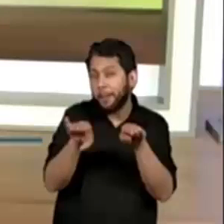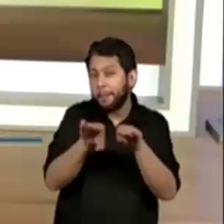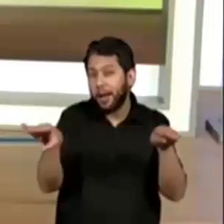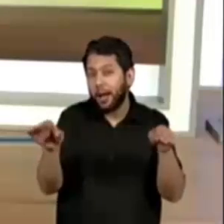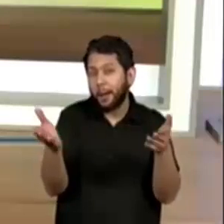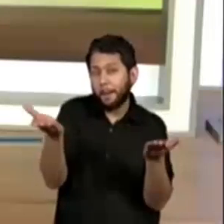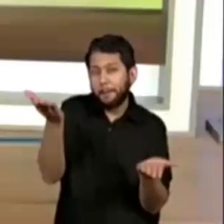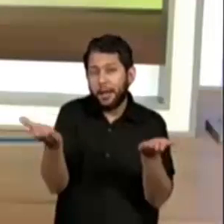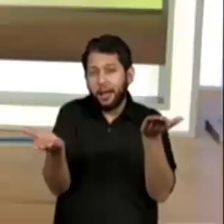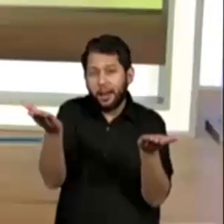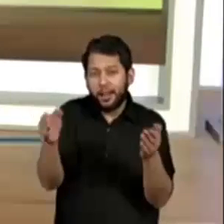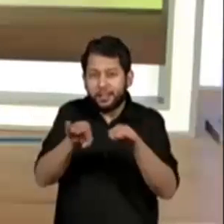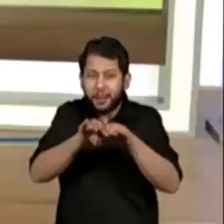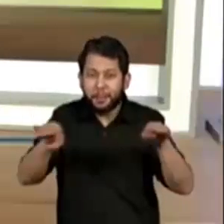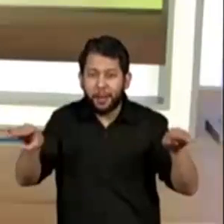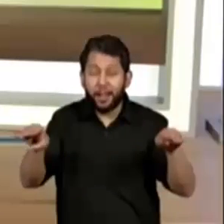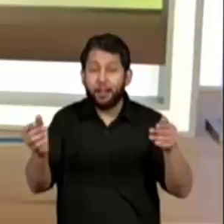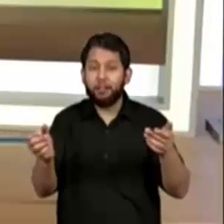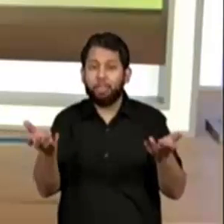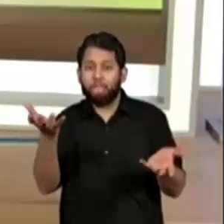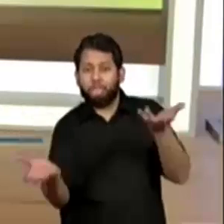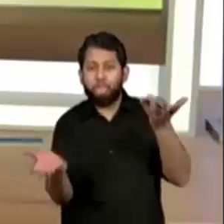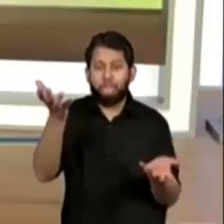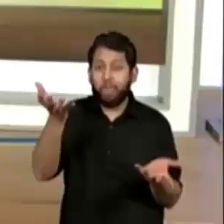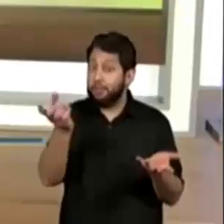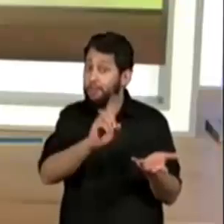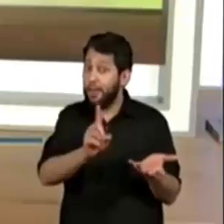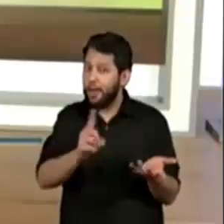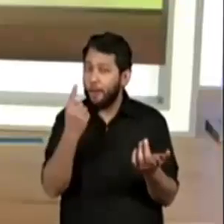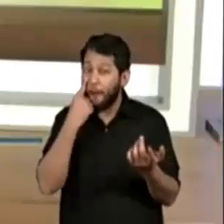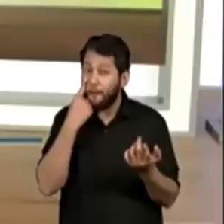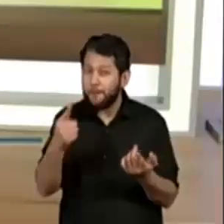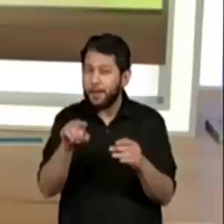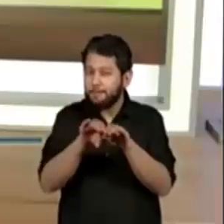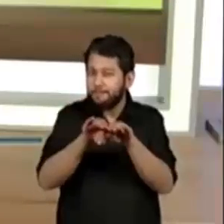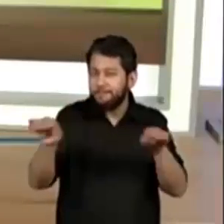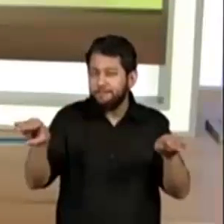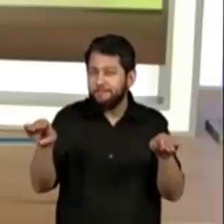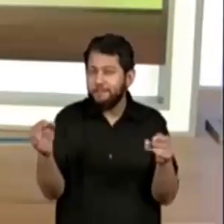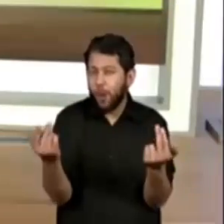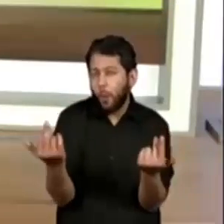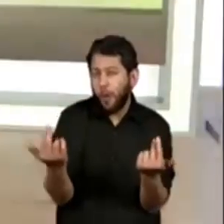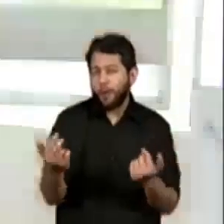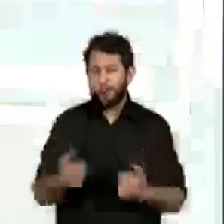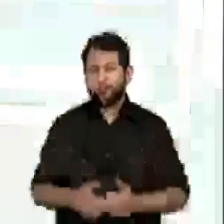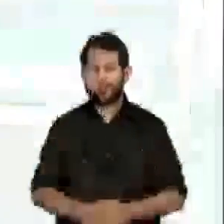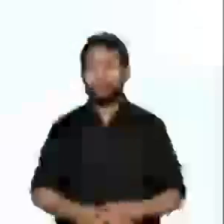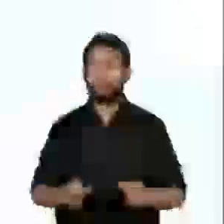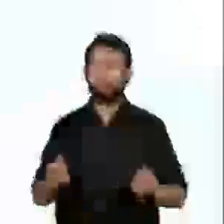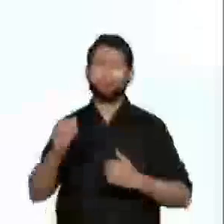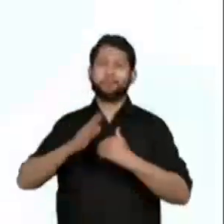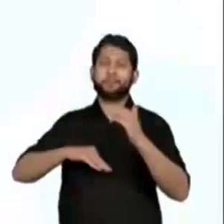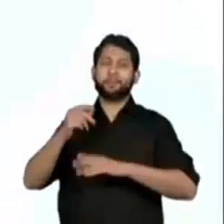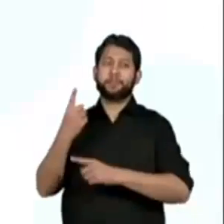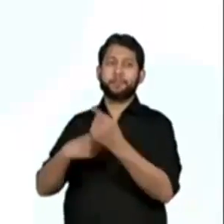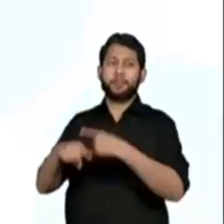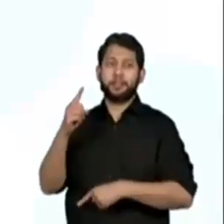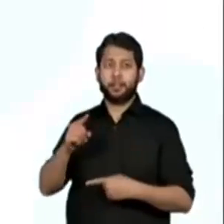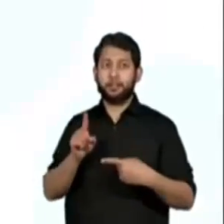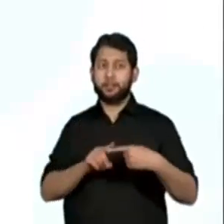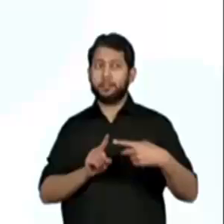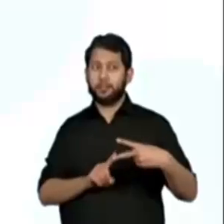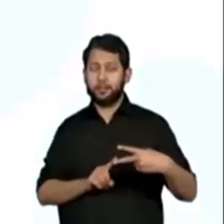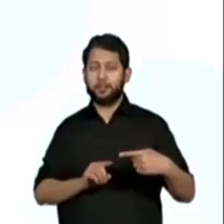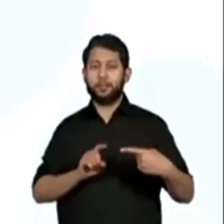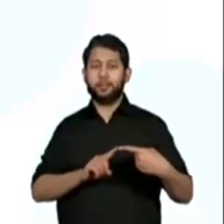sobre balanças desequilibradas, hein? Professores, habilidade na telinha, hein? A habilidade de